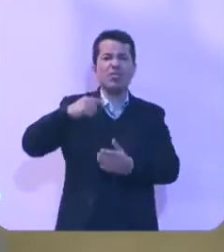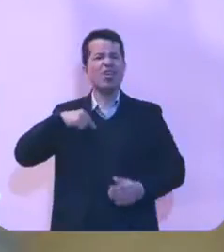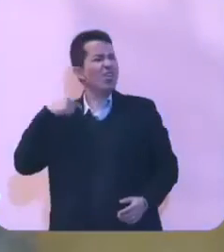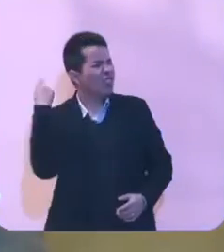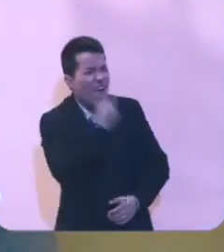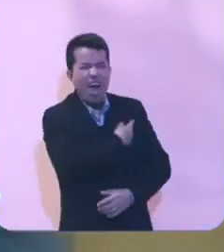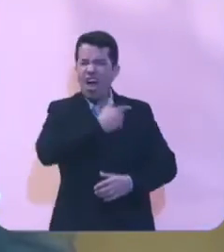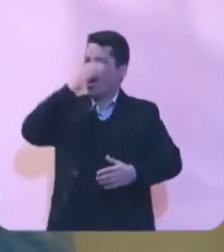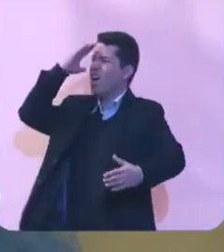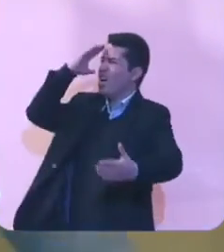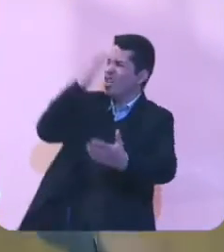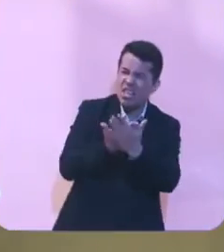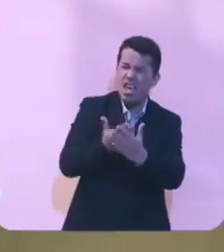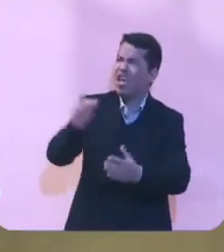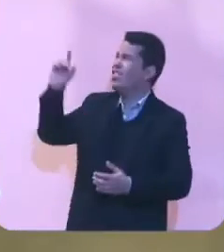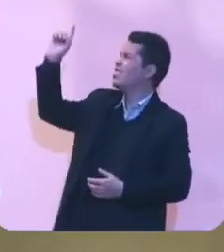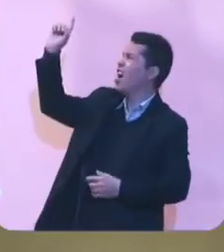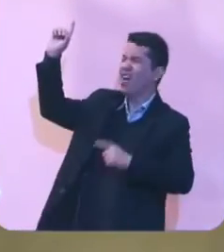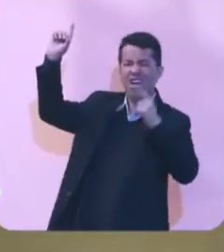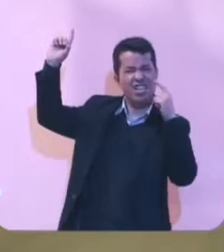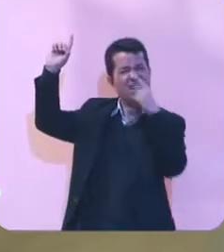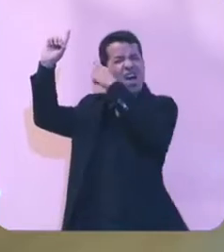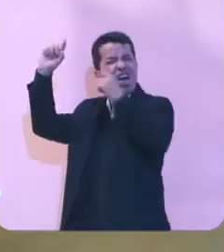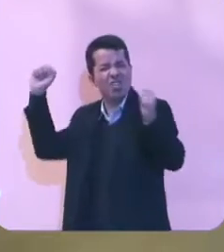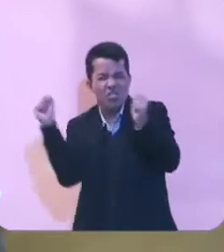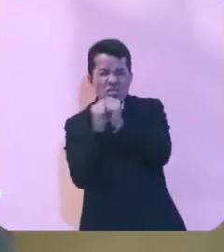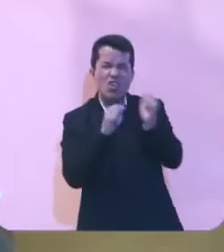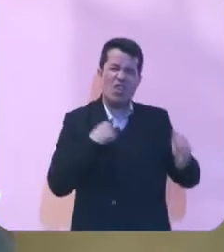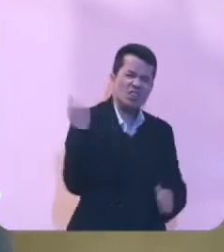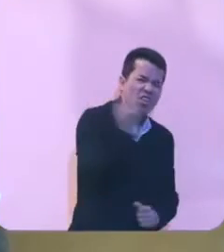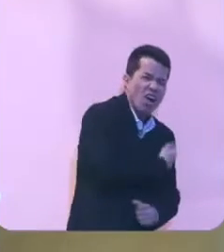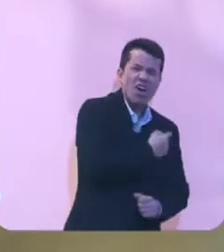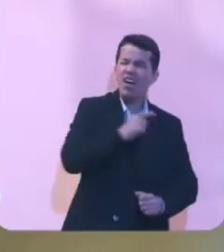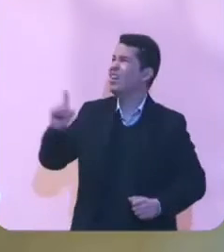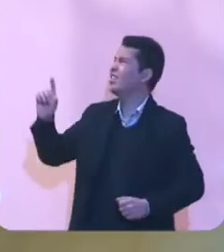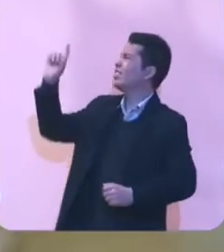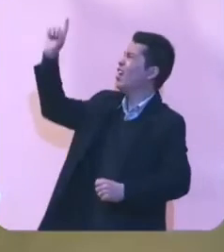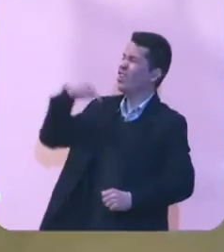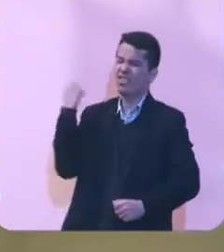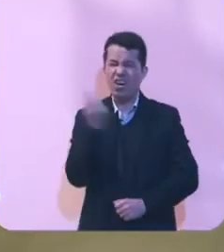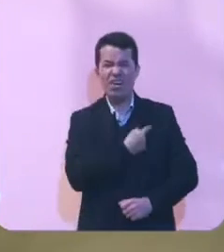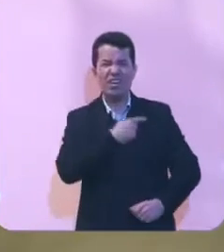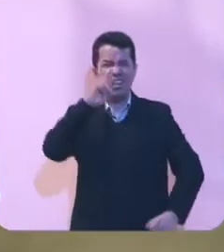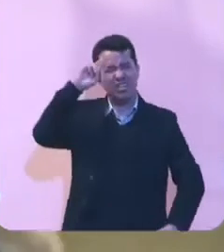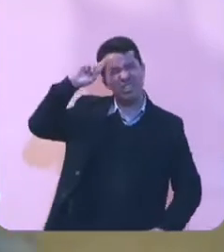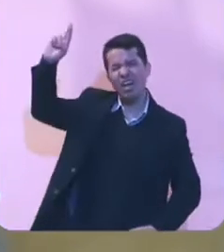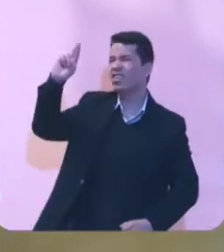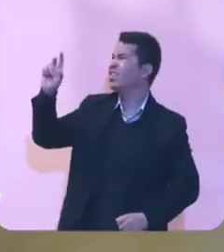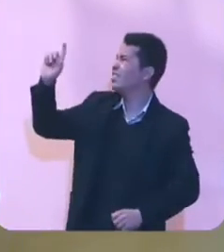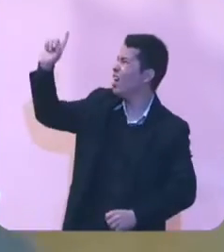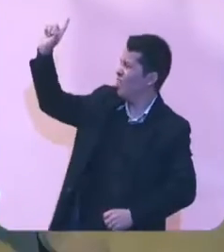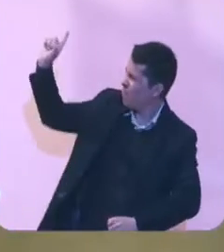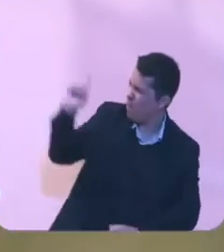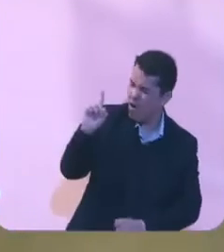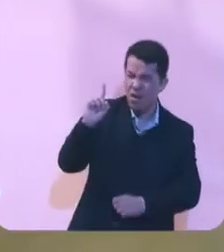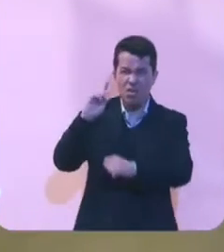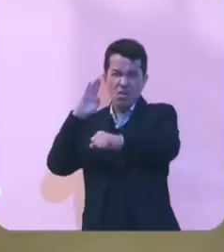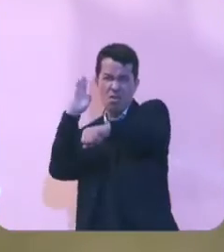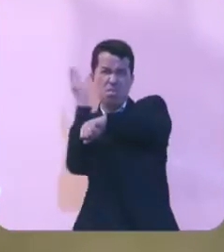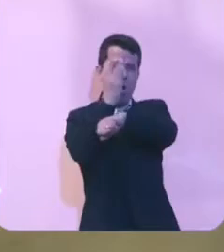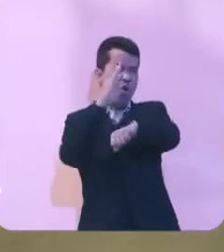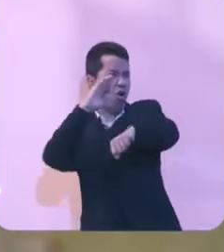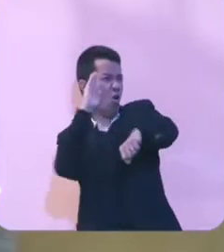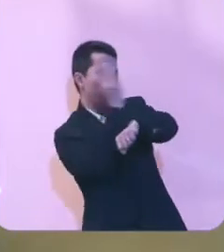cremos, seremos vitoriosos, Deus é por nós, Ele é o nosso Senhor, Ele está lutando a nossa batalha, a batalha